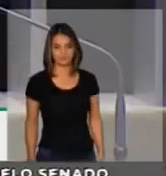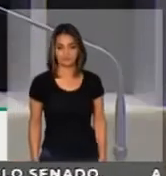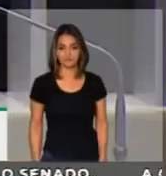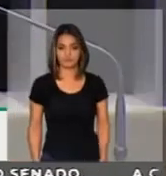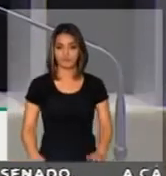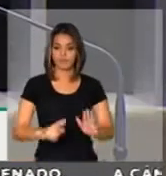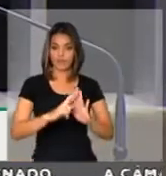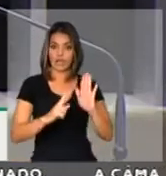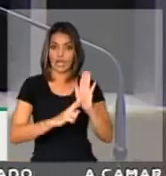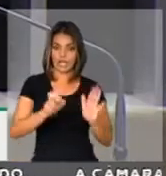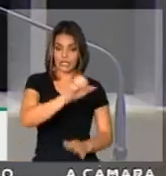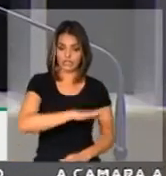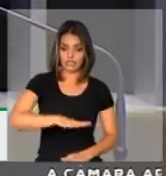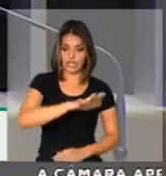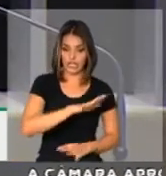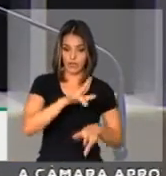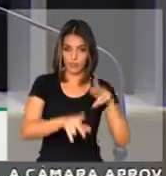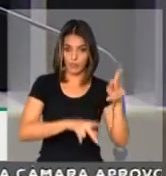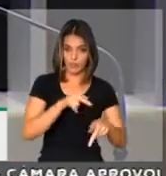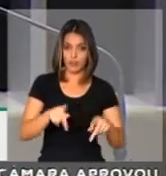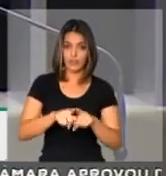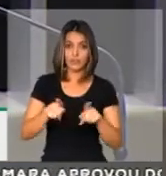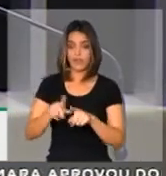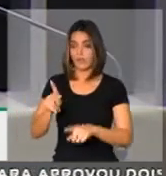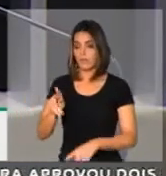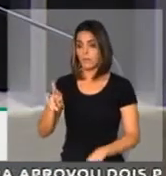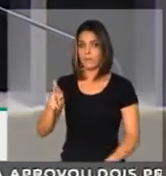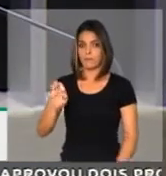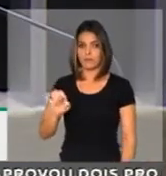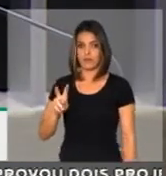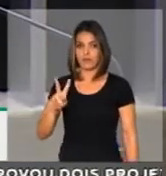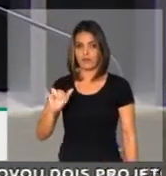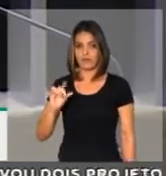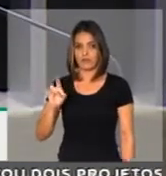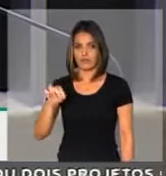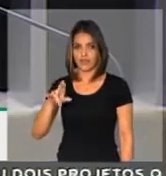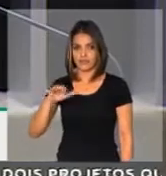social. Além disso, propõe a